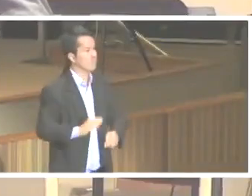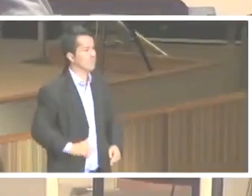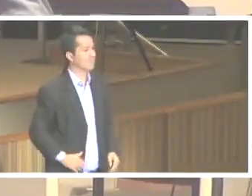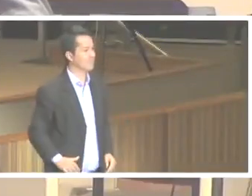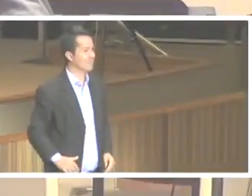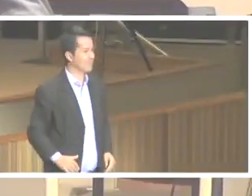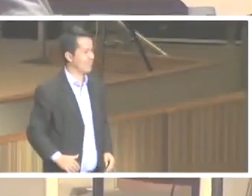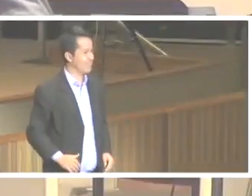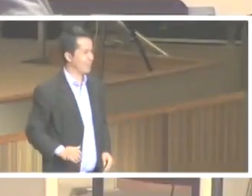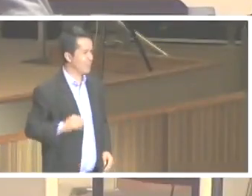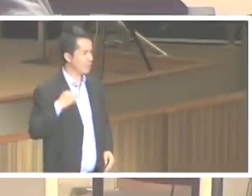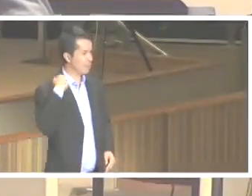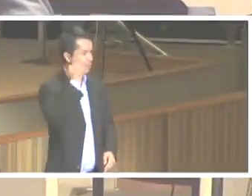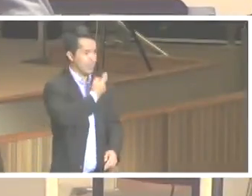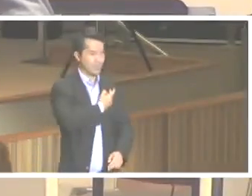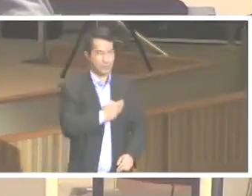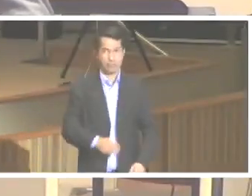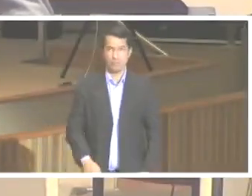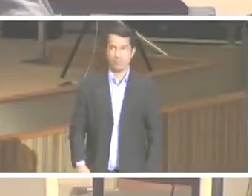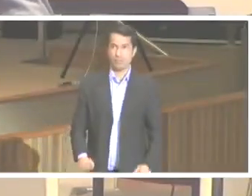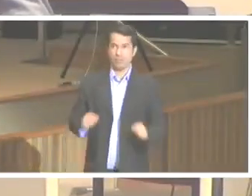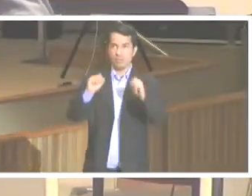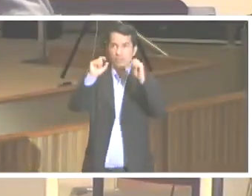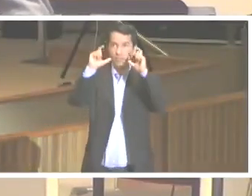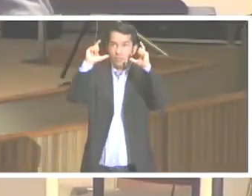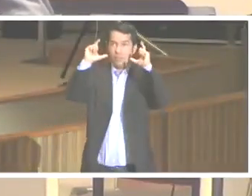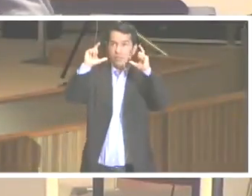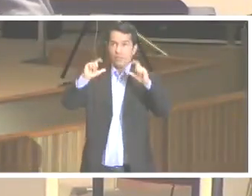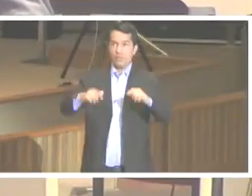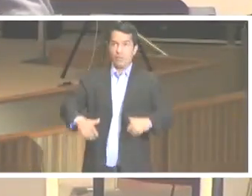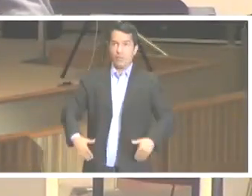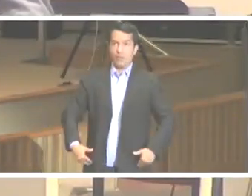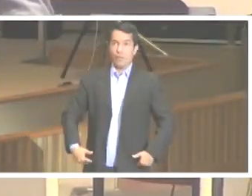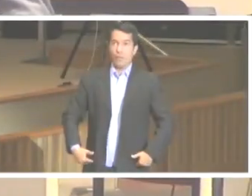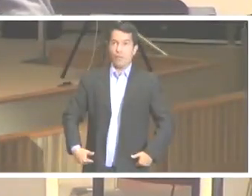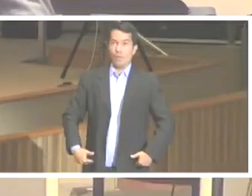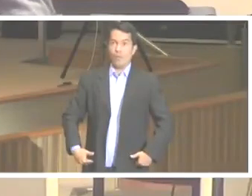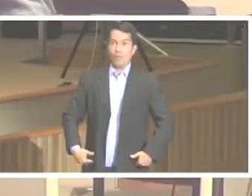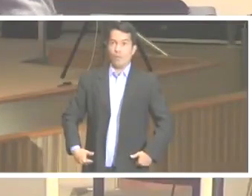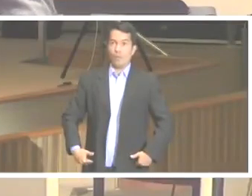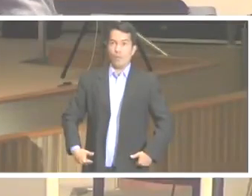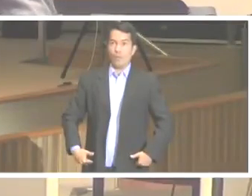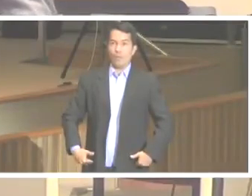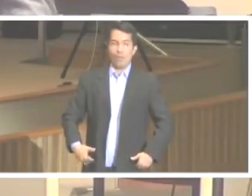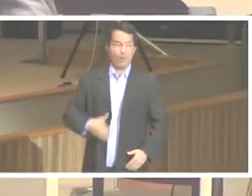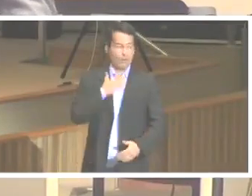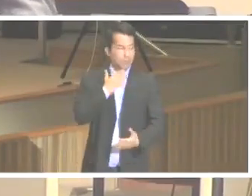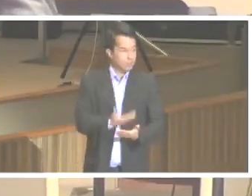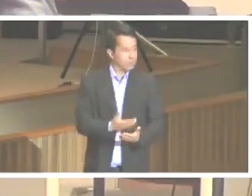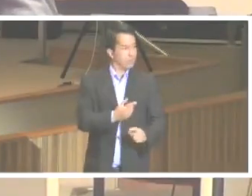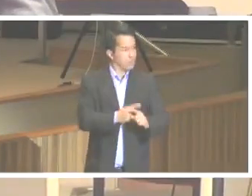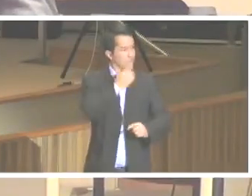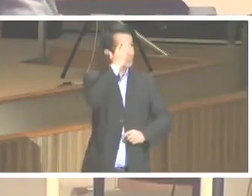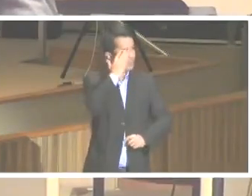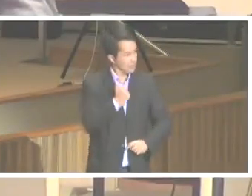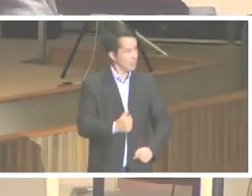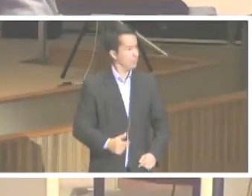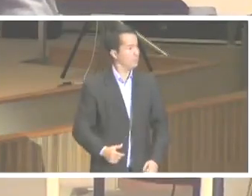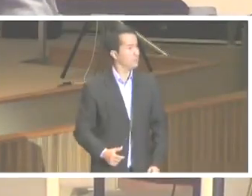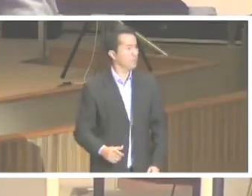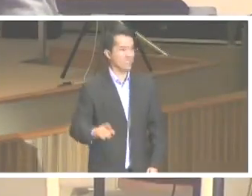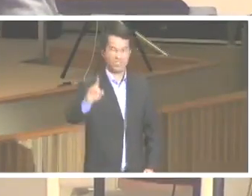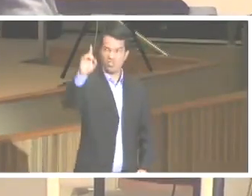não está pautada no tamanho das questões e nem no tamanho da fé